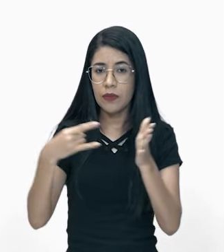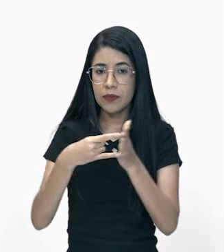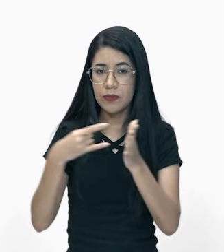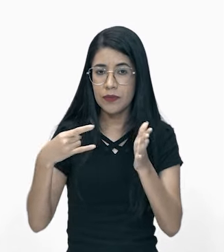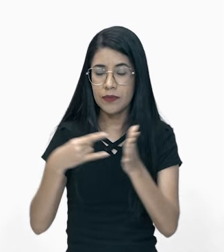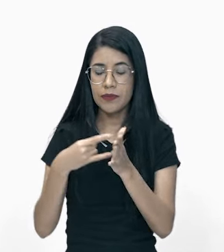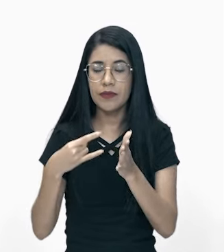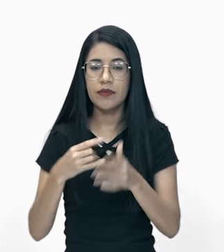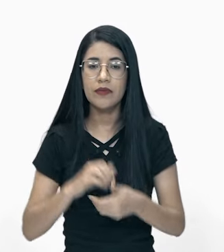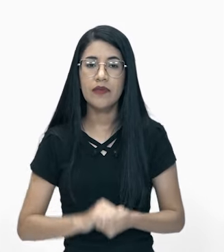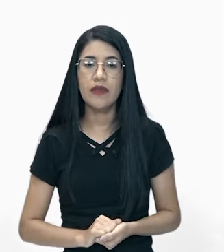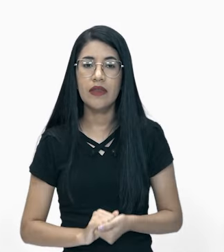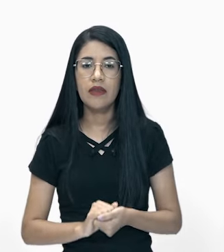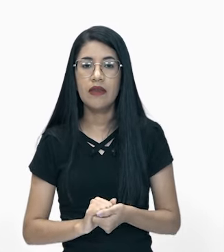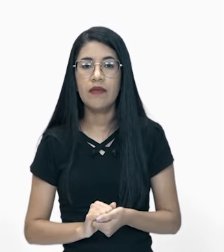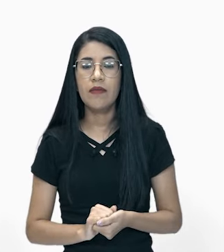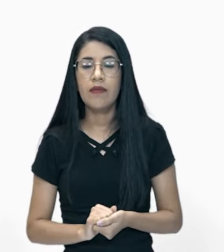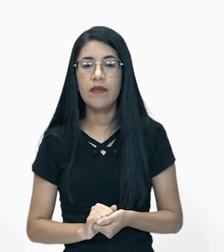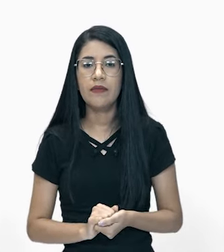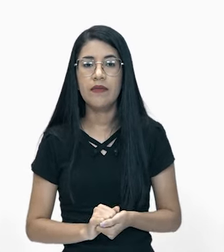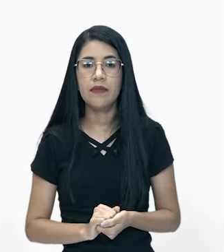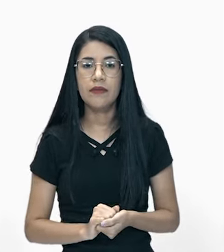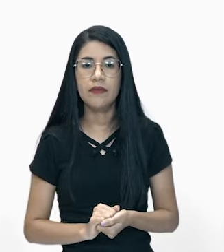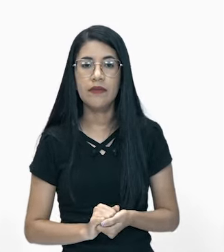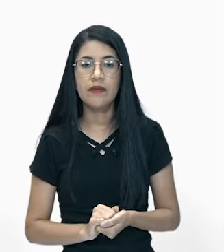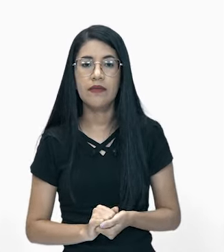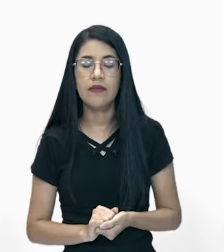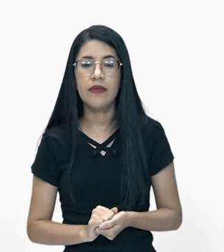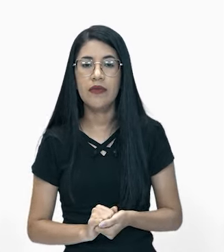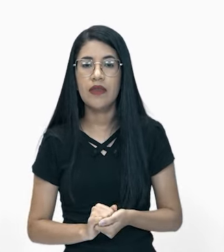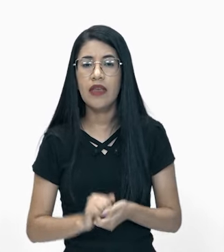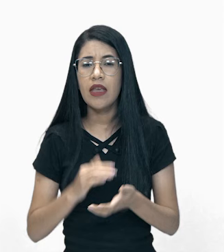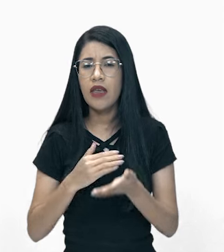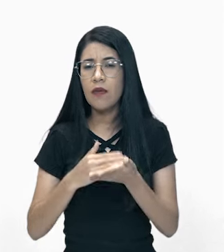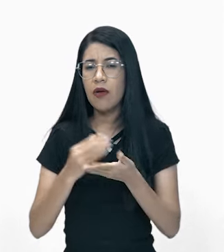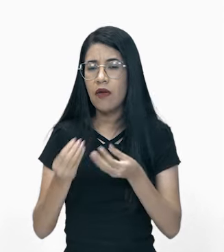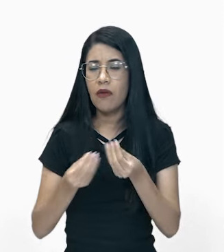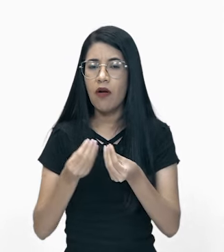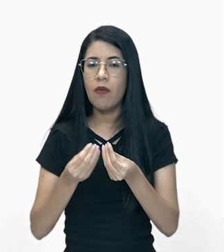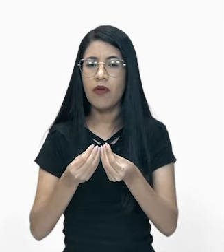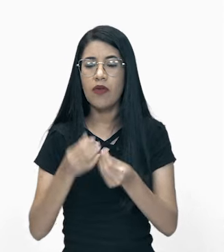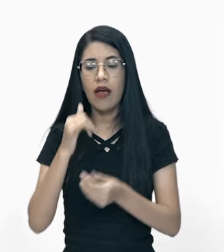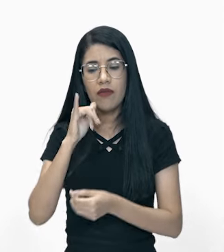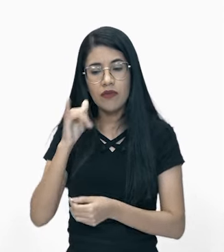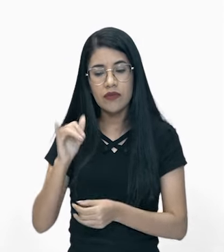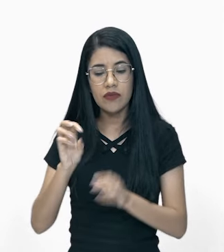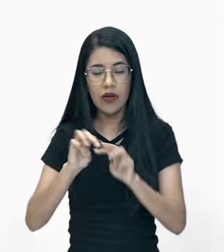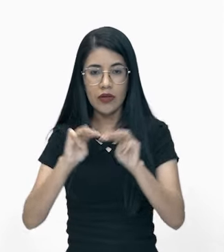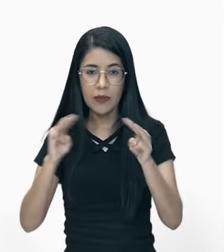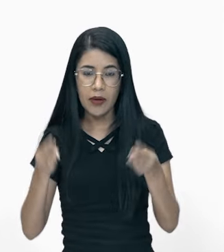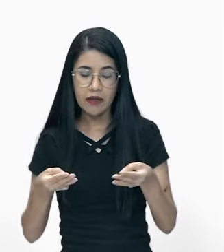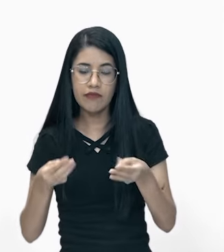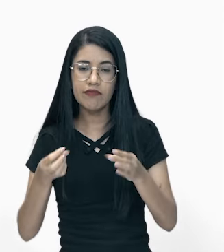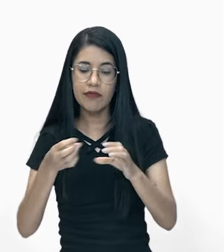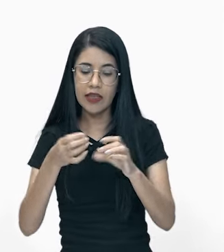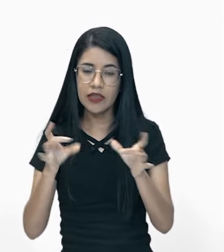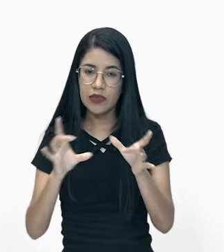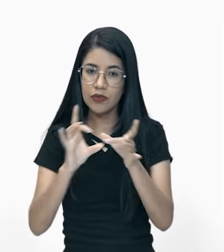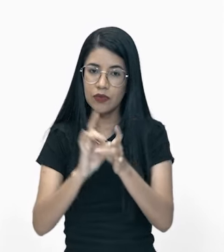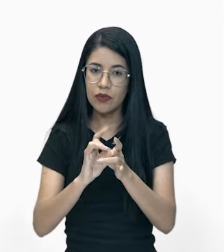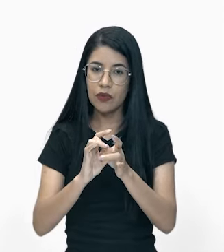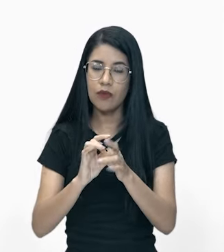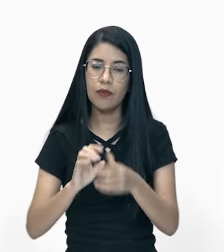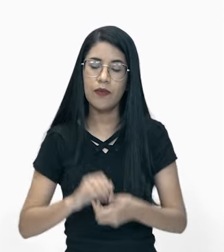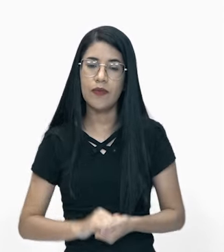eletromagnética, ou seja, as ondas eletromagnéticas que vieram do eletromagnetismo. Depois que eu